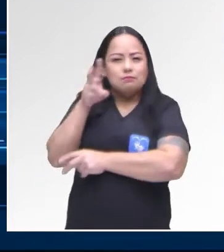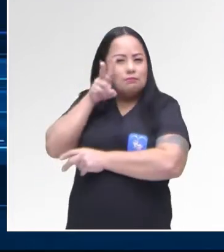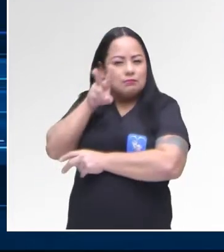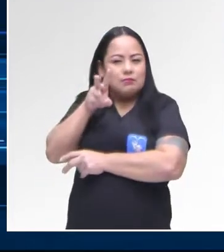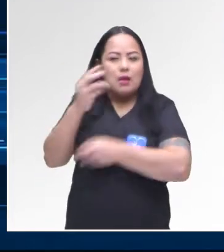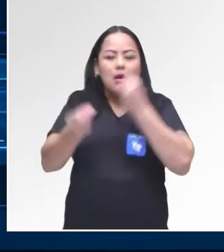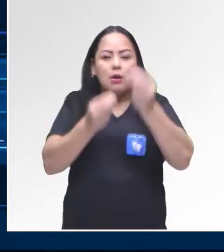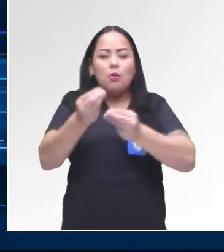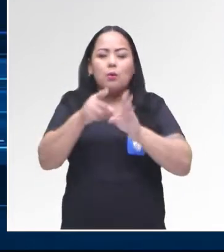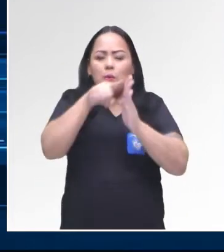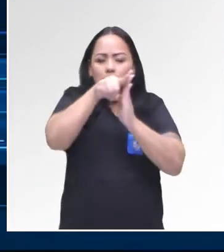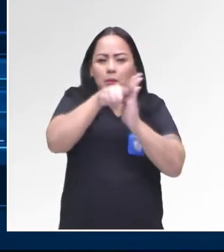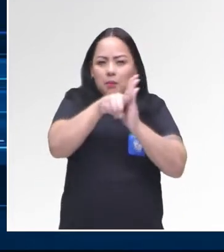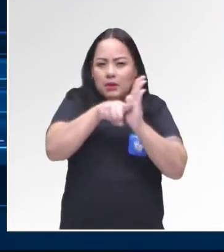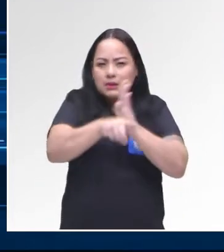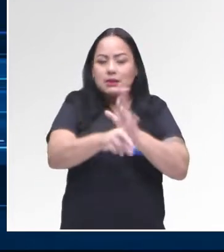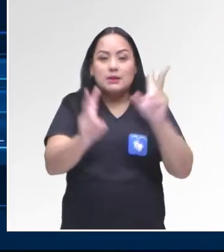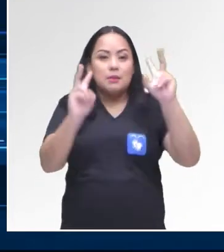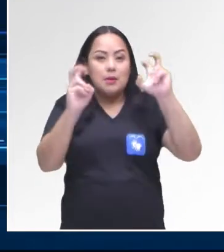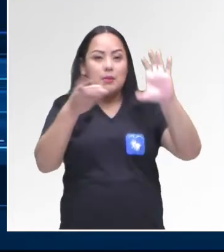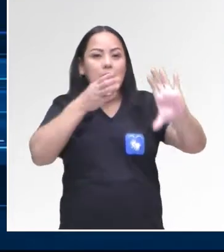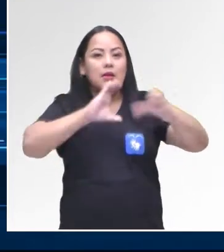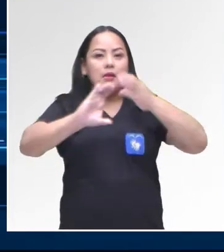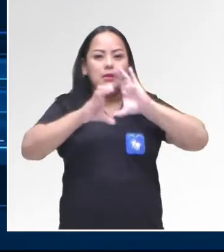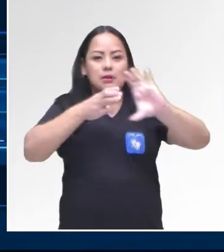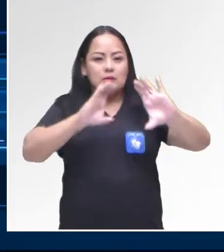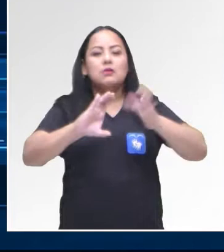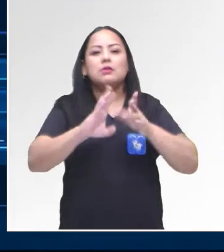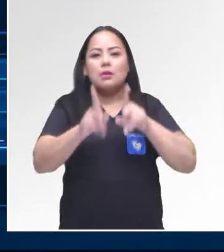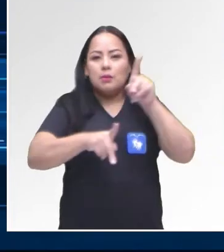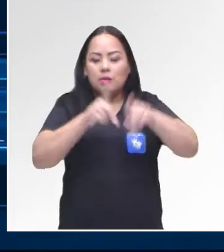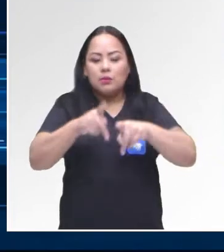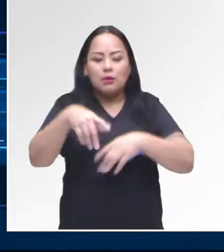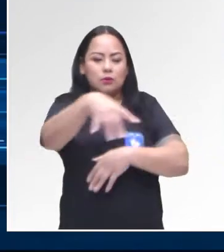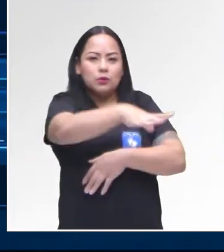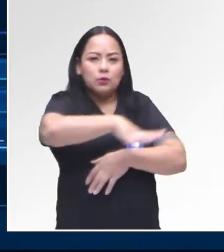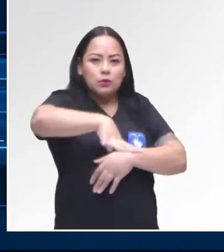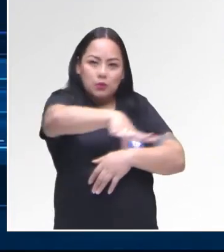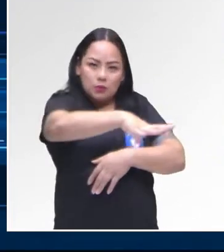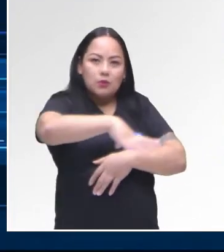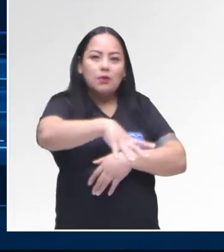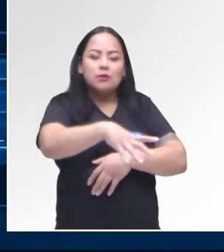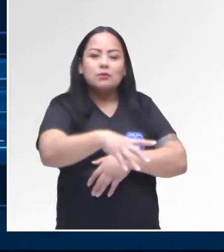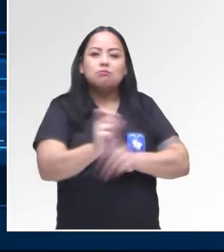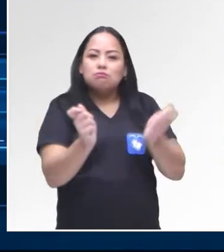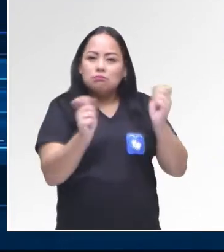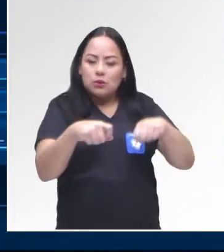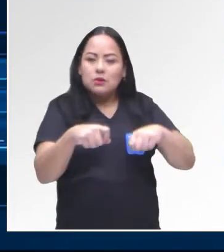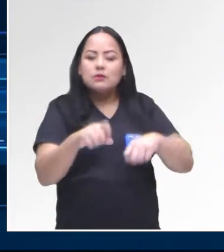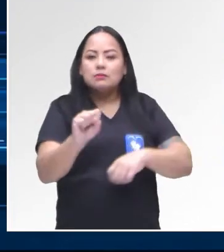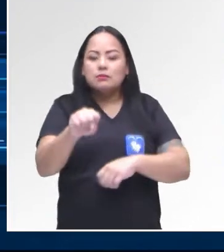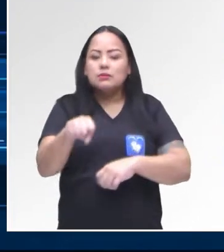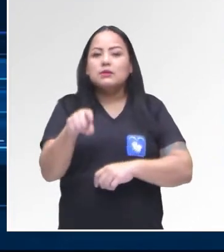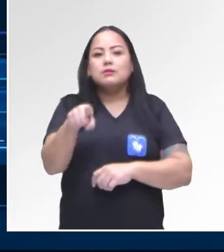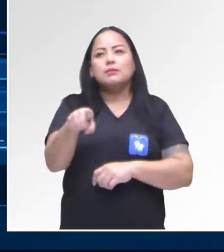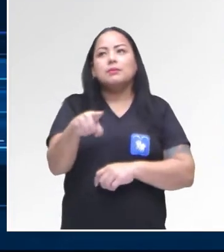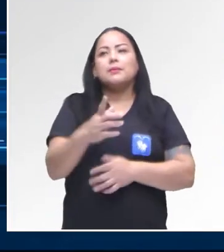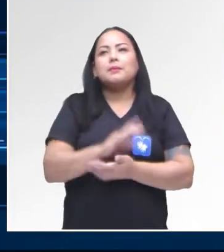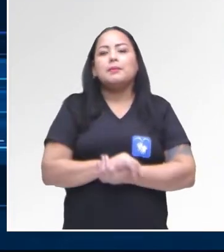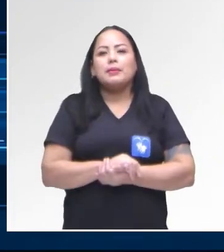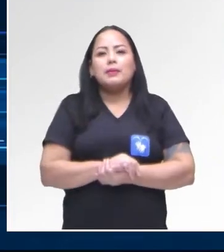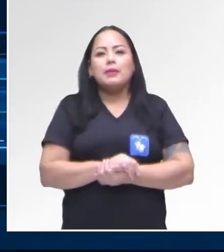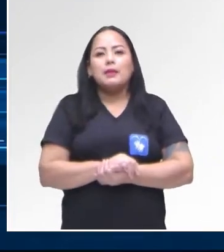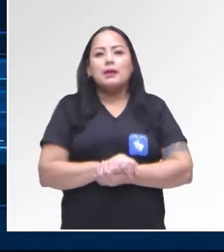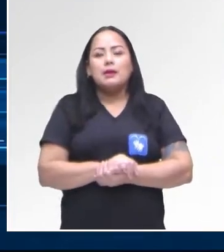fazer uma pesquisa a respeito dela em uma determinada região. É possível que você